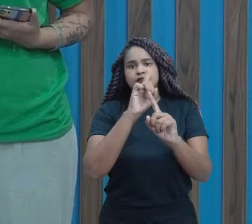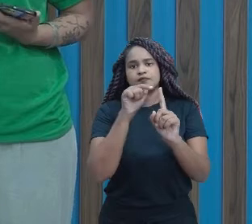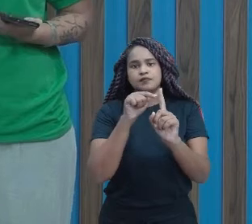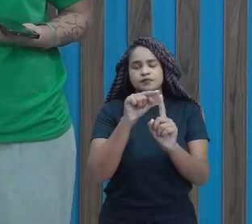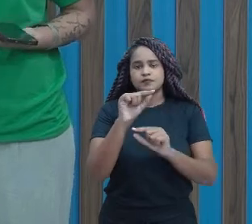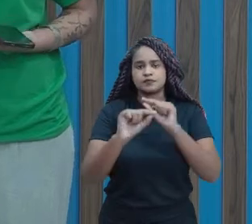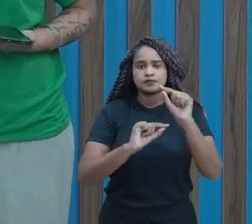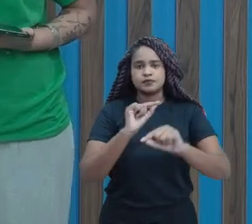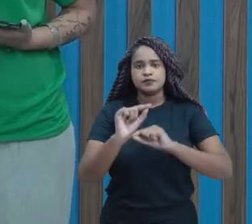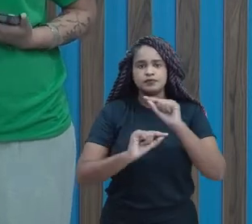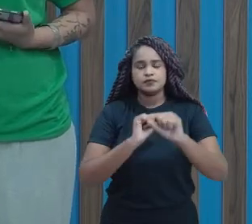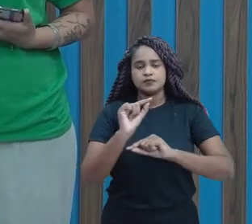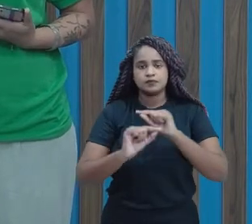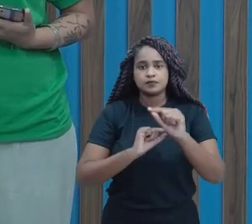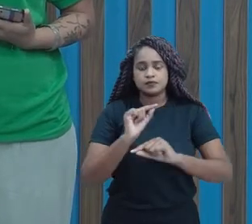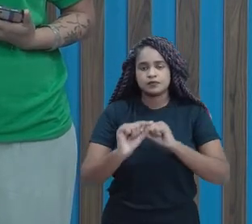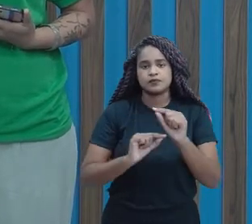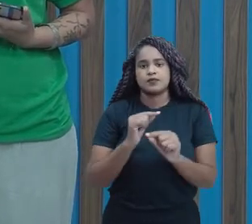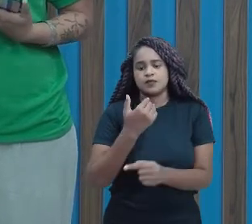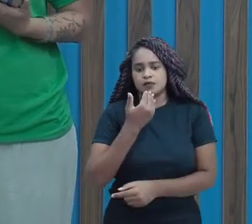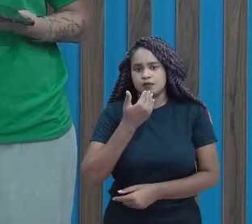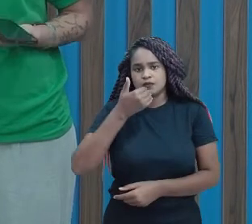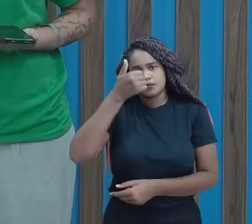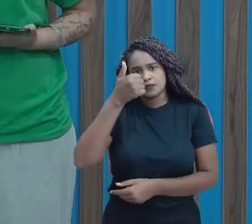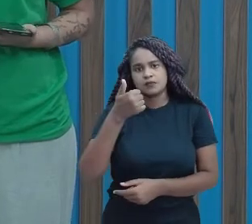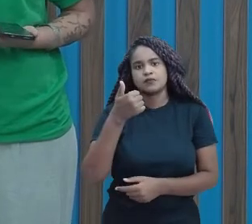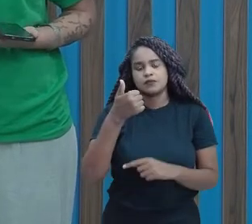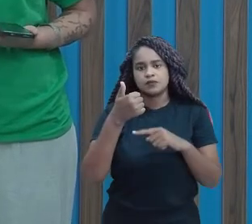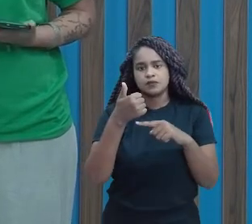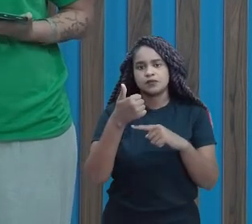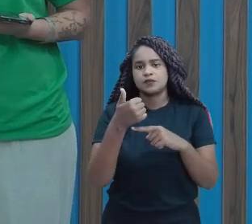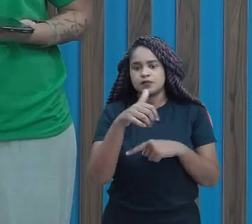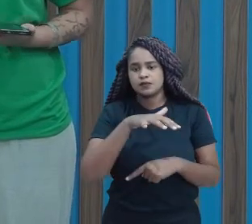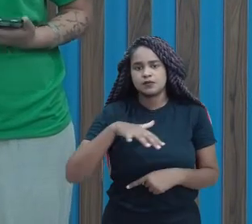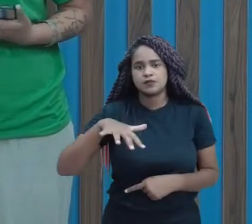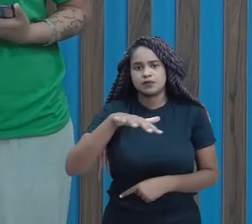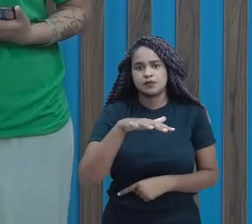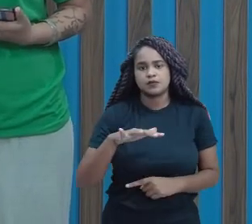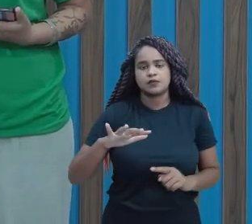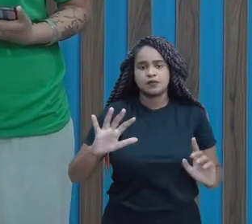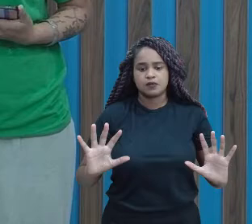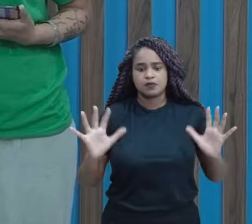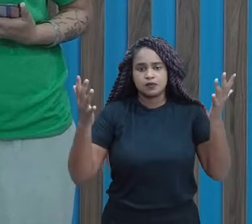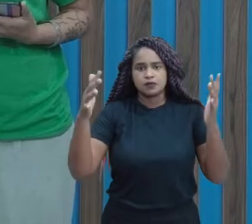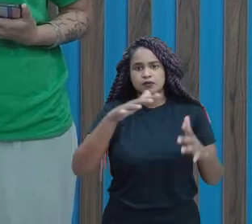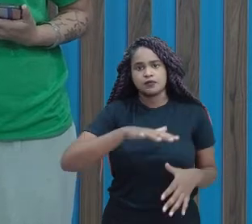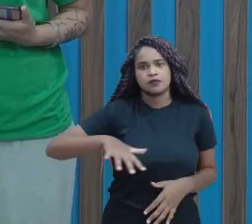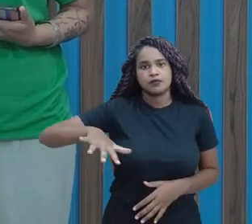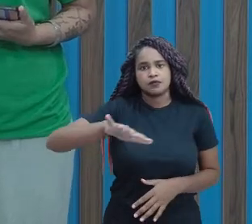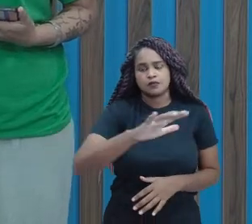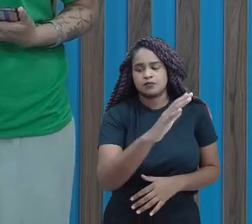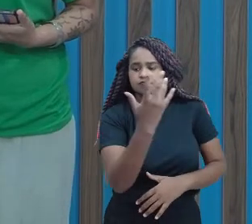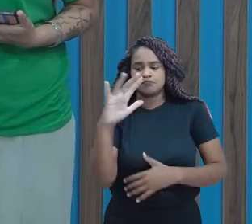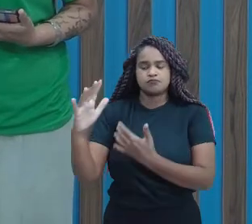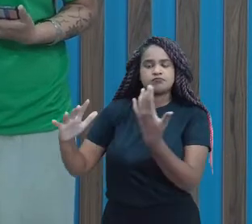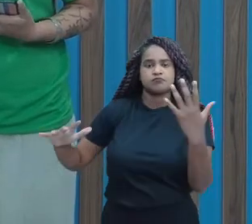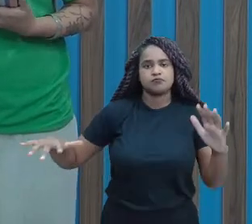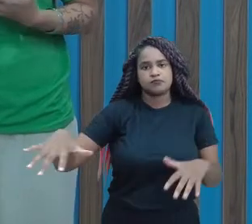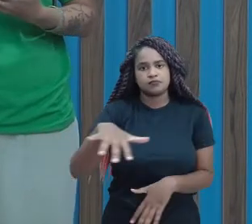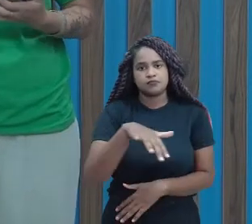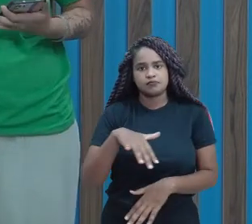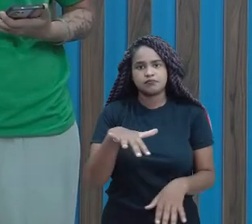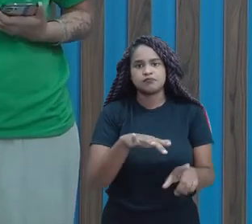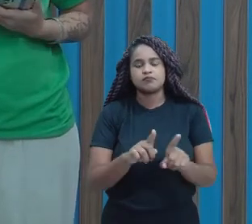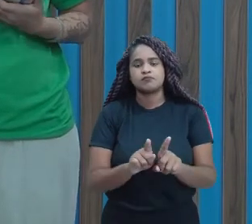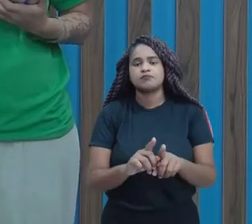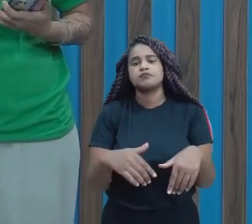trazer melhorias a nível mundial, global, para o nosso meio ambiente, certo? Então, a gente